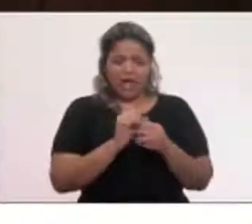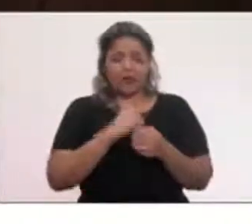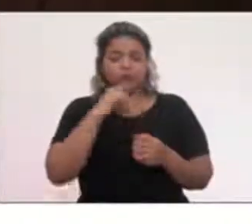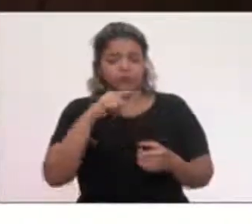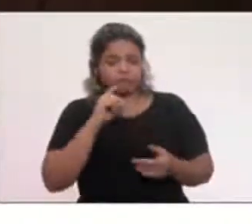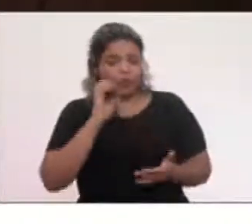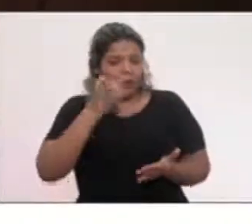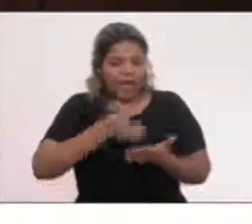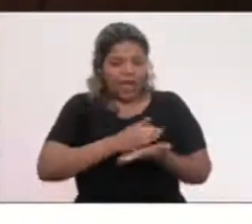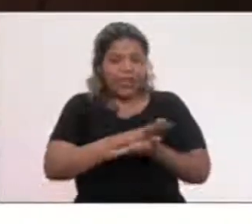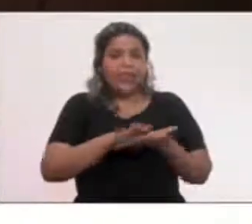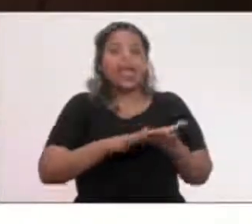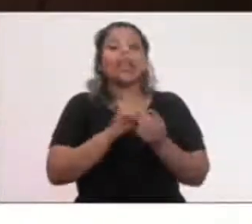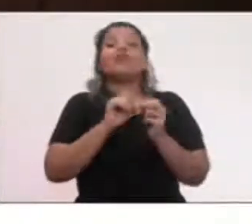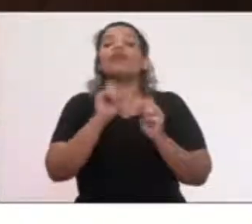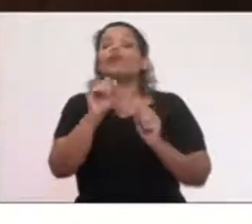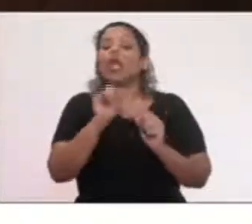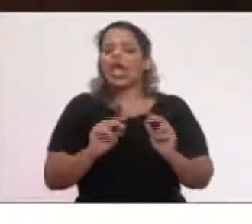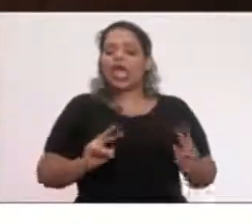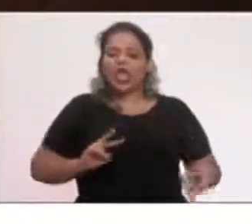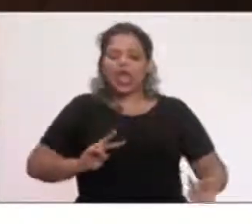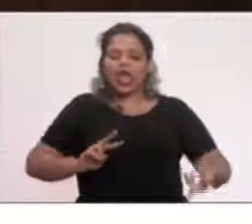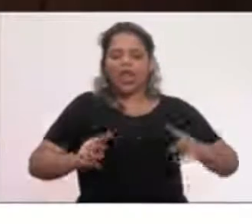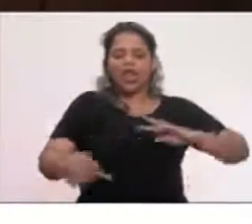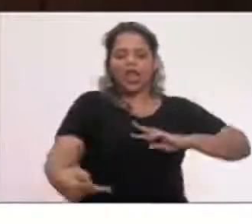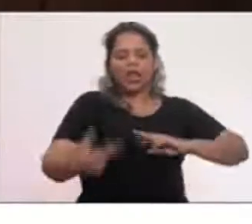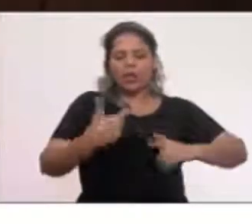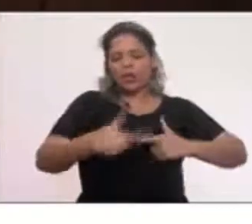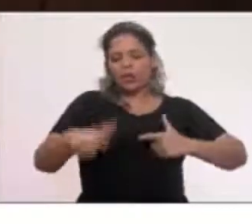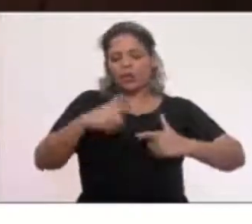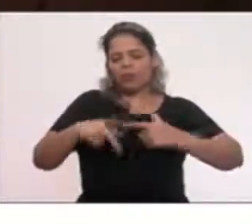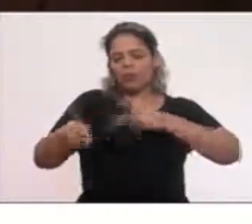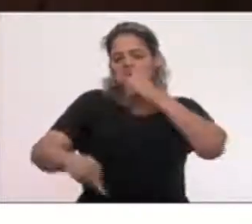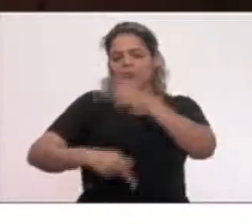contas, faz o quê? Transfere o problema para